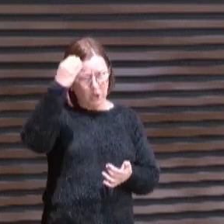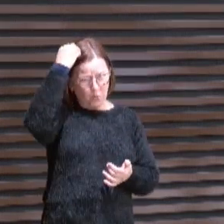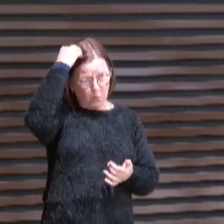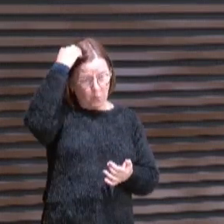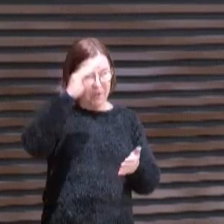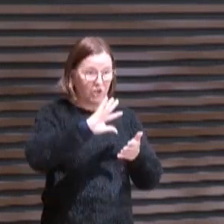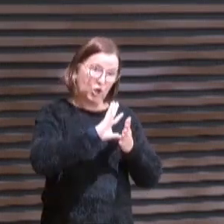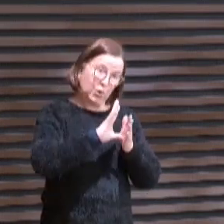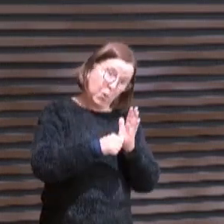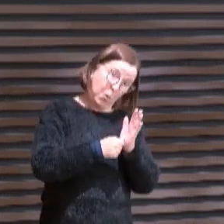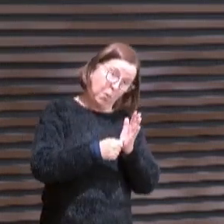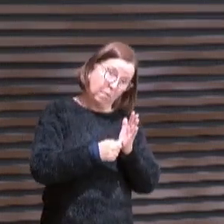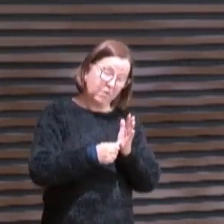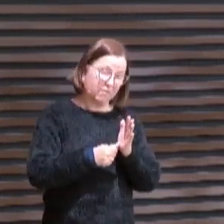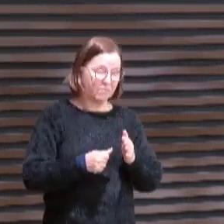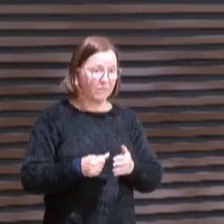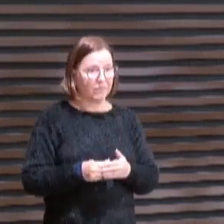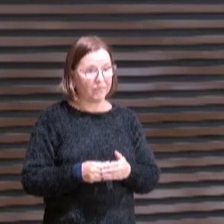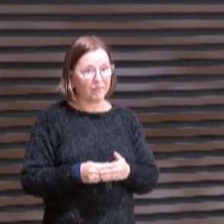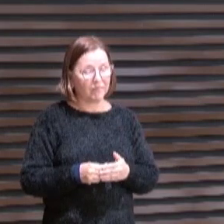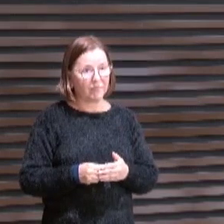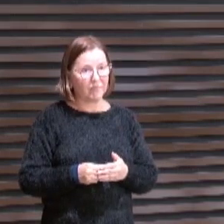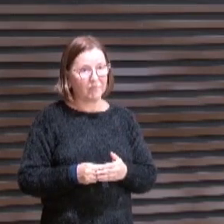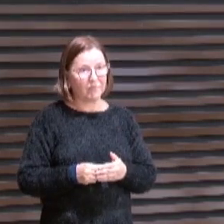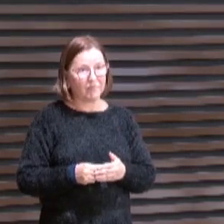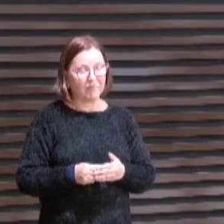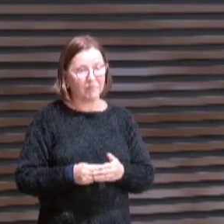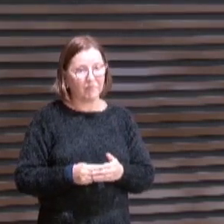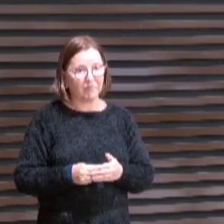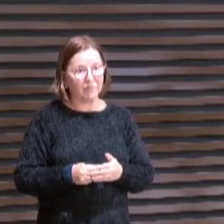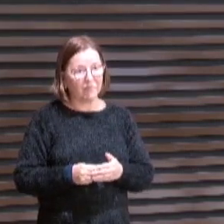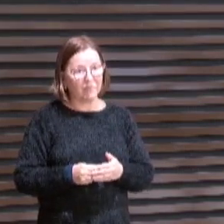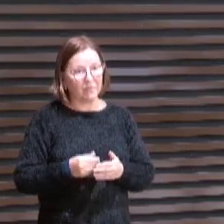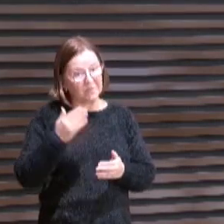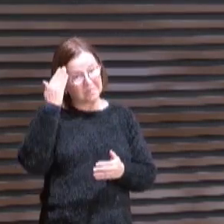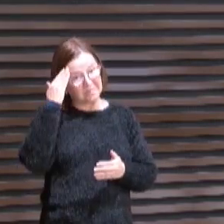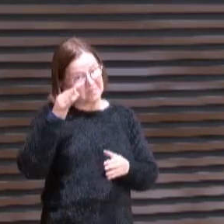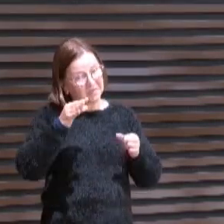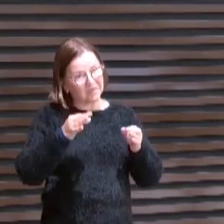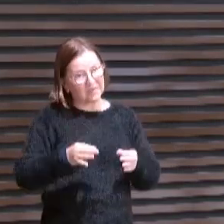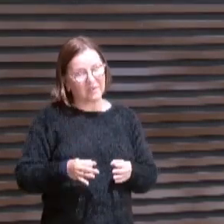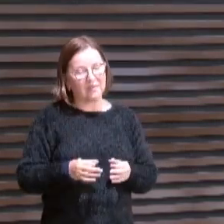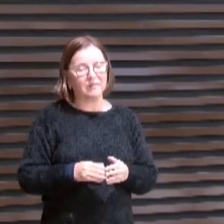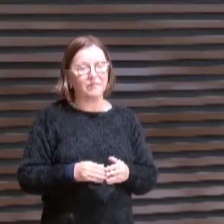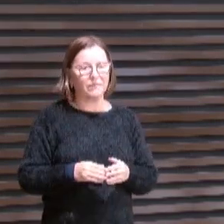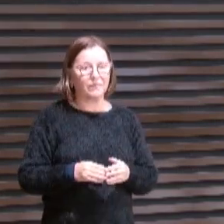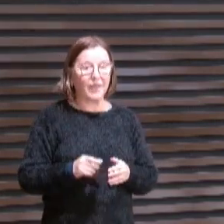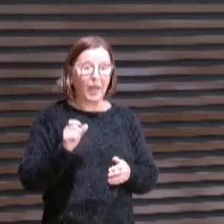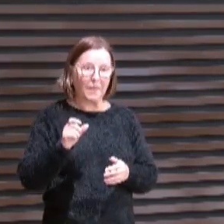parte de uma atividade revolucionária mais ampla da parte deles. A palavra usada